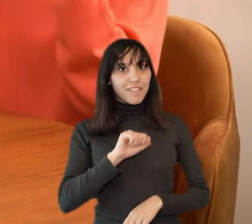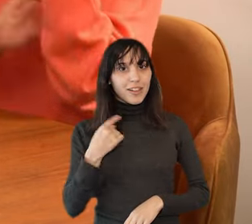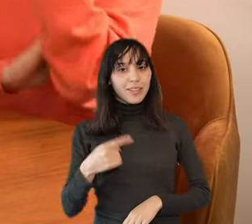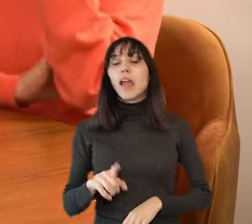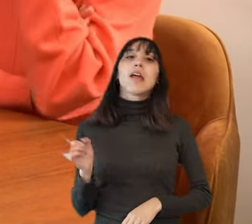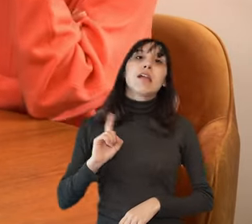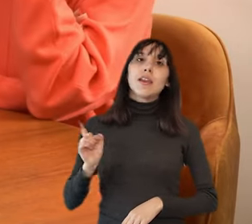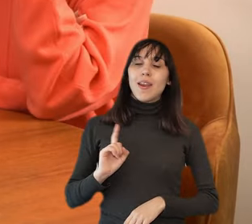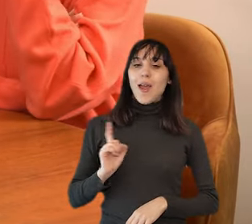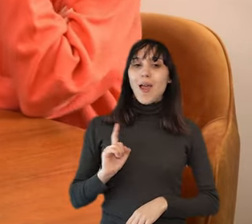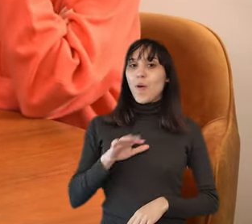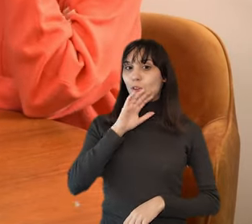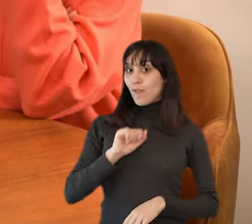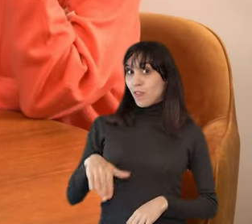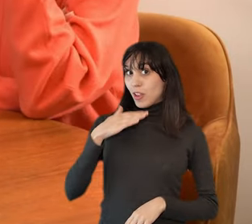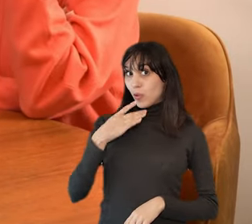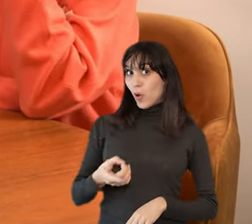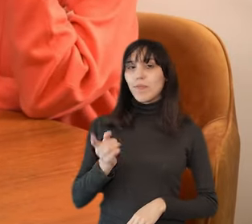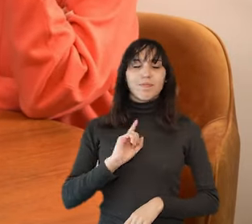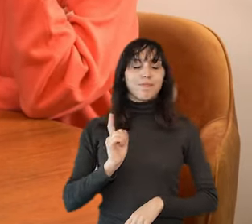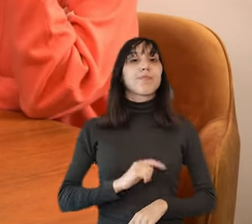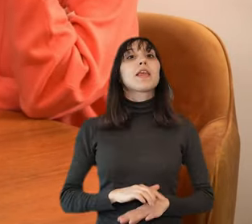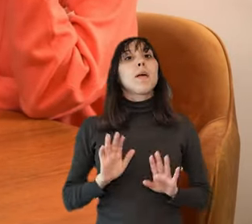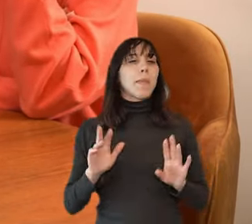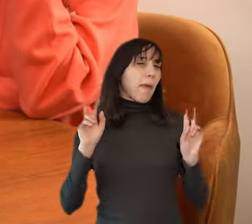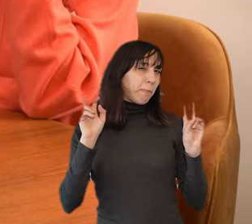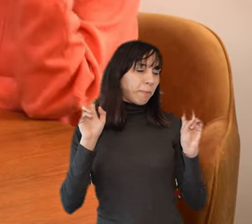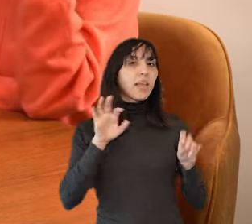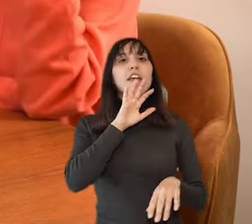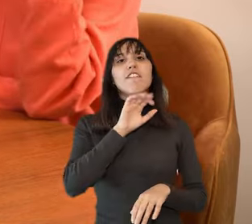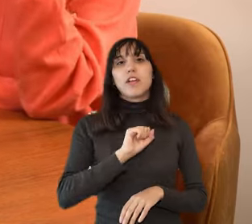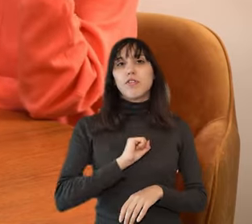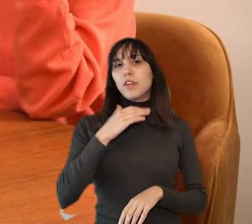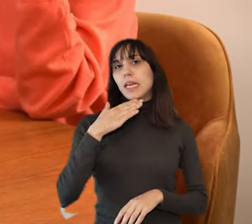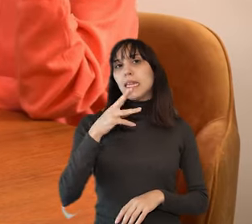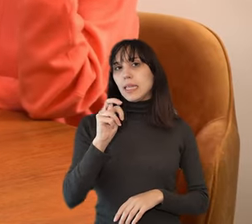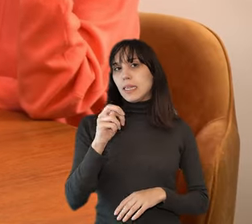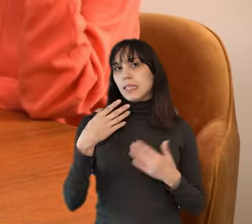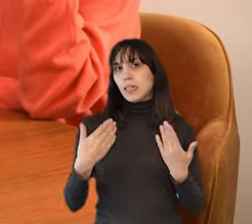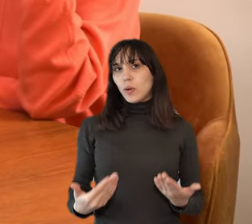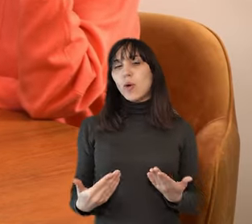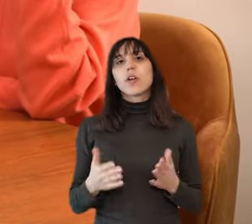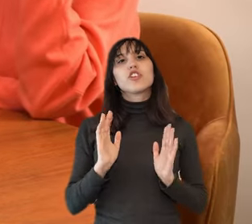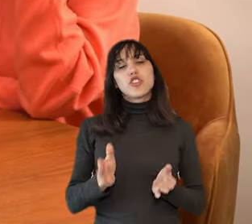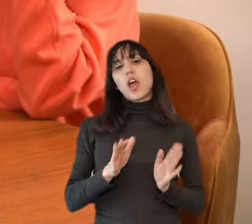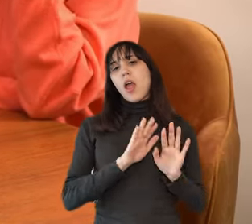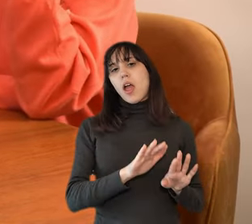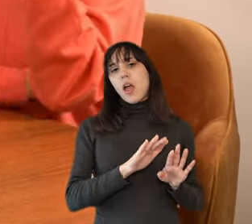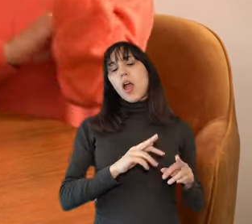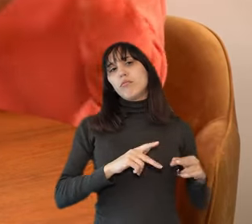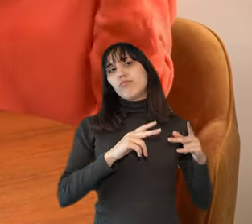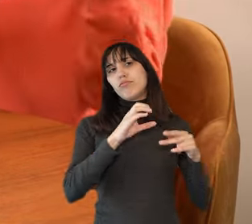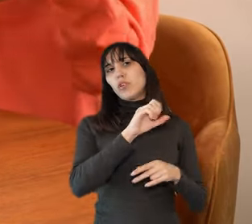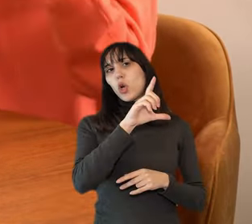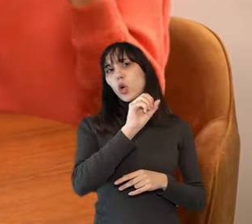filho de 9 anos já ia pergun agora o meu filho entretanto já tem 13 anos já está na clan lar